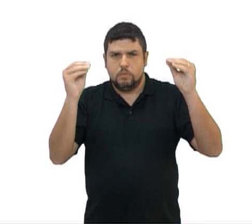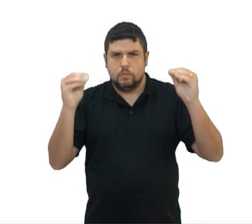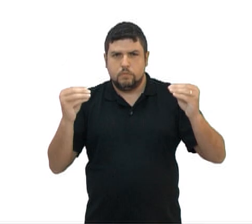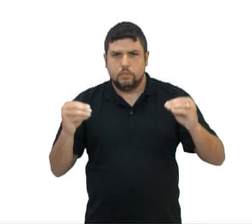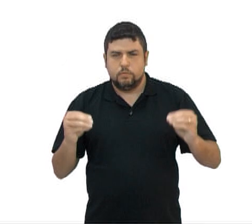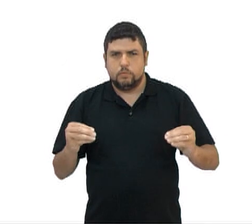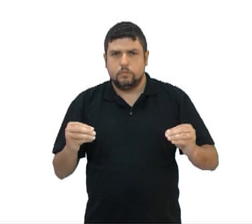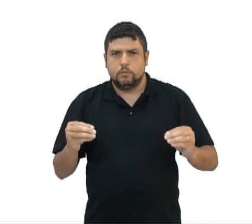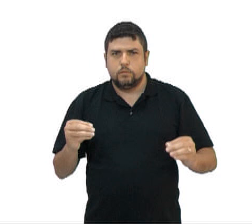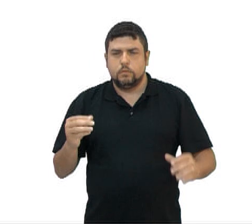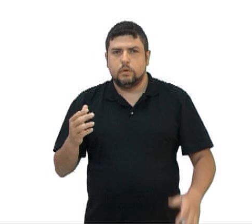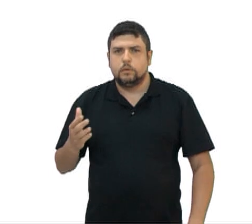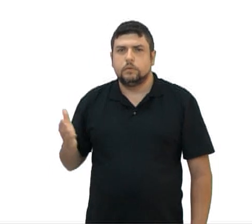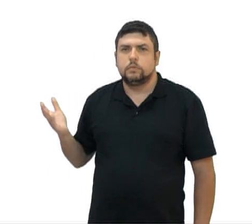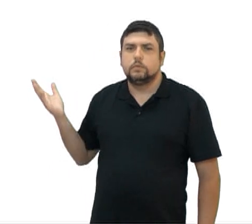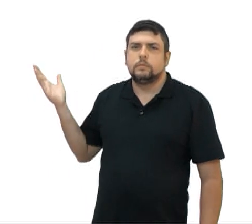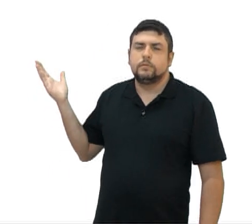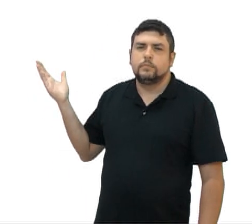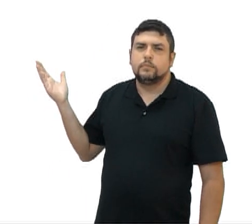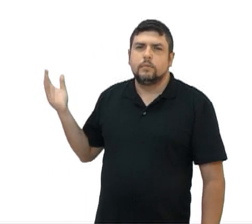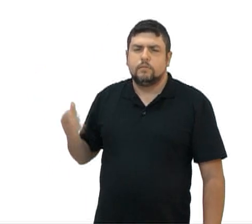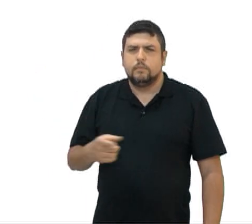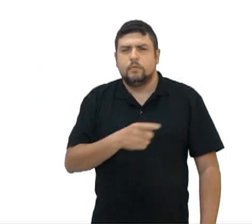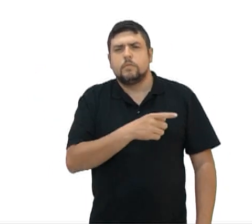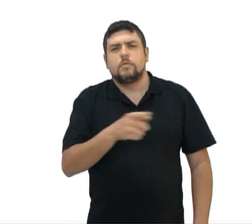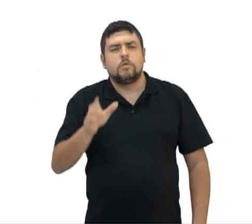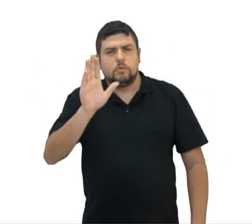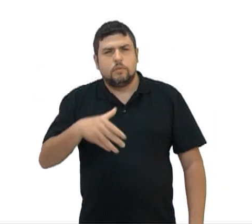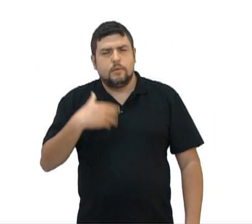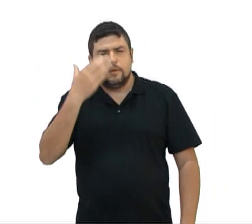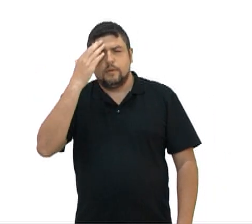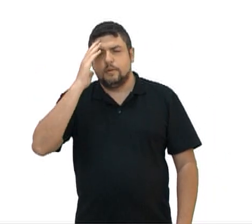que agora vocês já acredito que já entenderam como é que monta essa proporção.